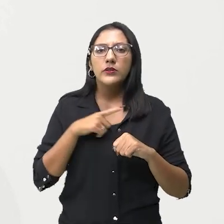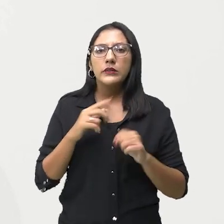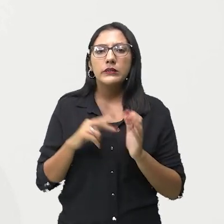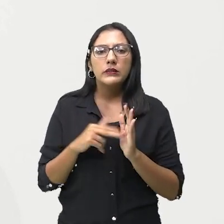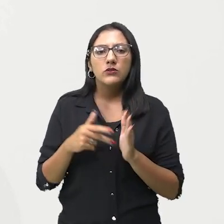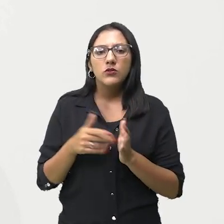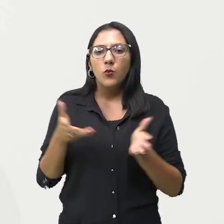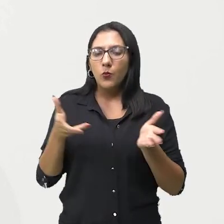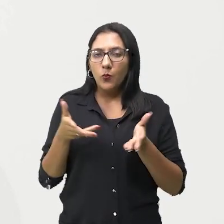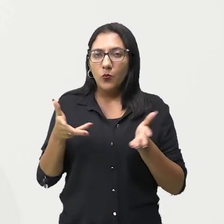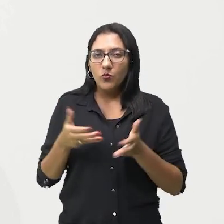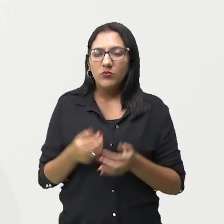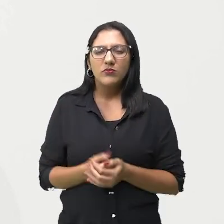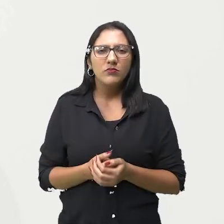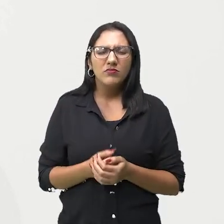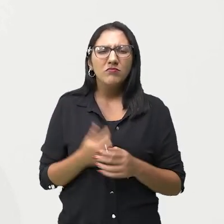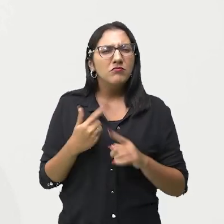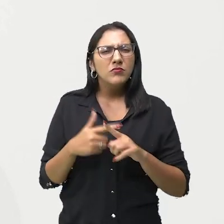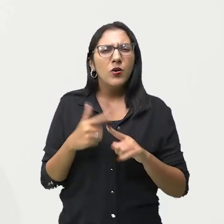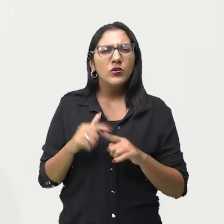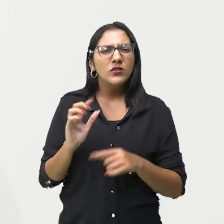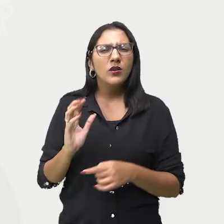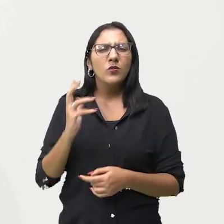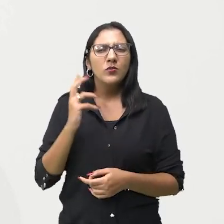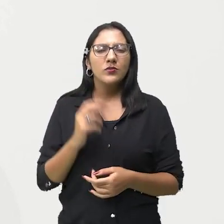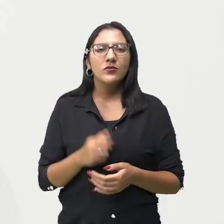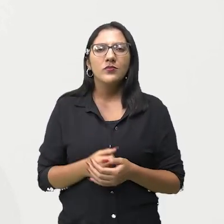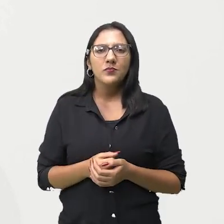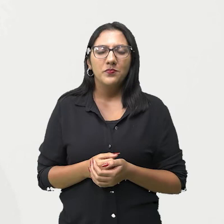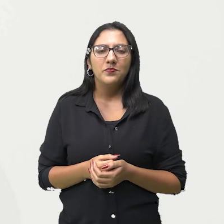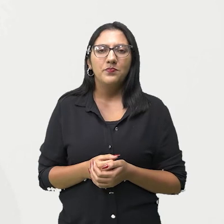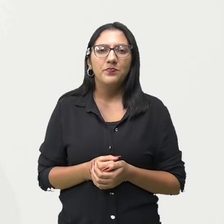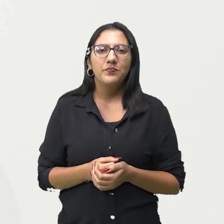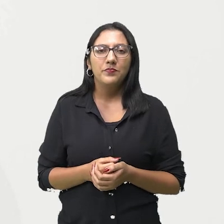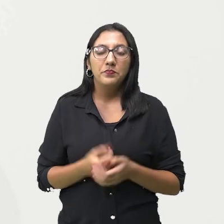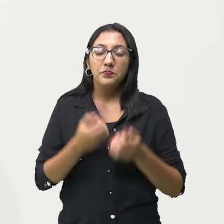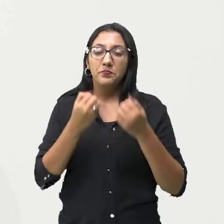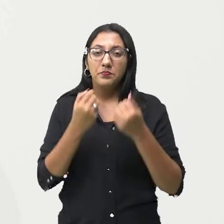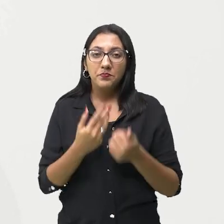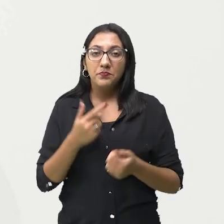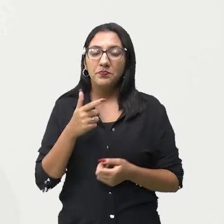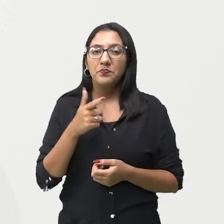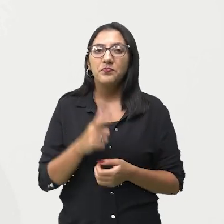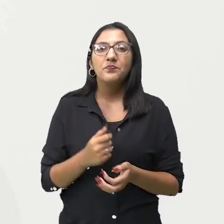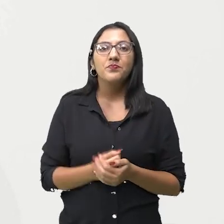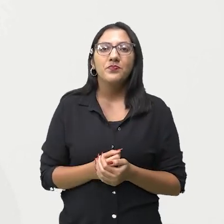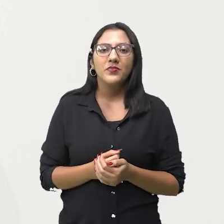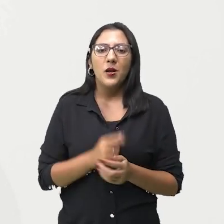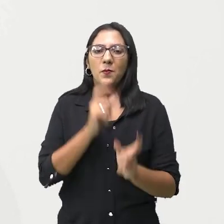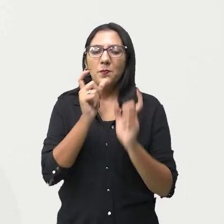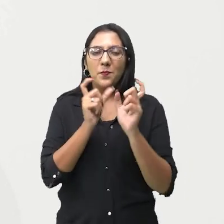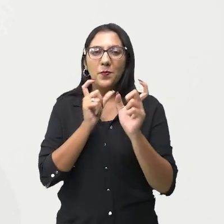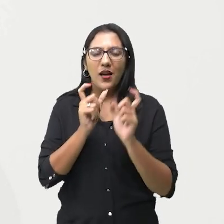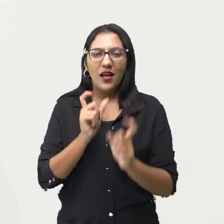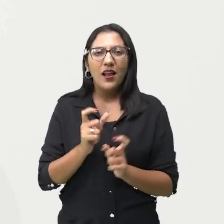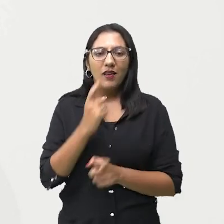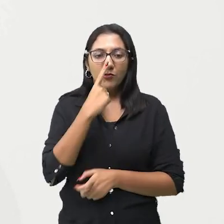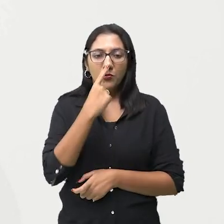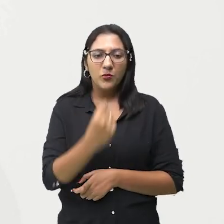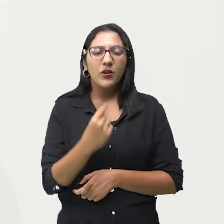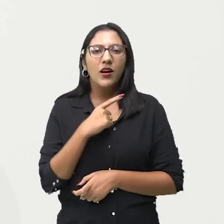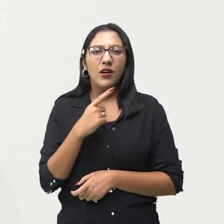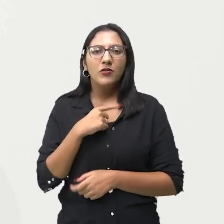presente. Mas por que isso acontece? Porque as falas do Tucano vêm em